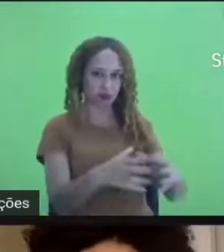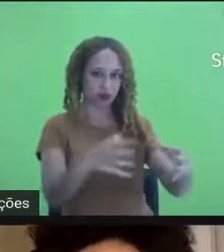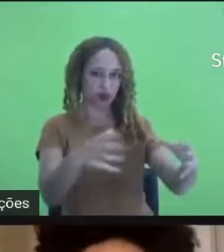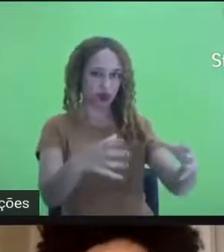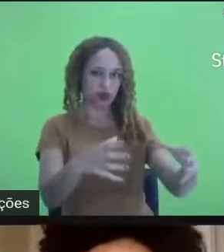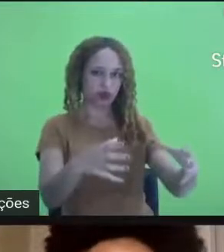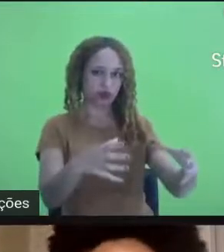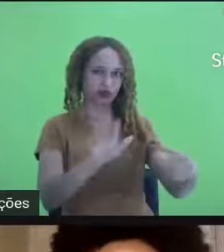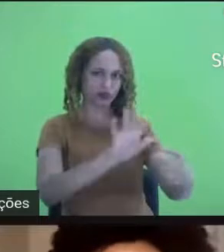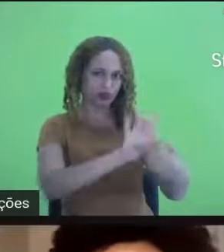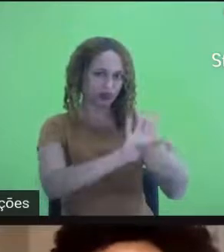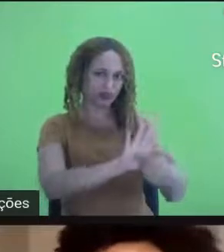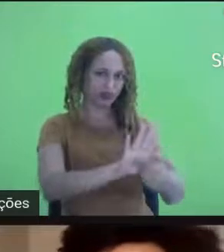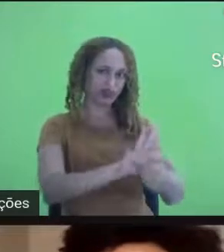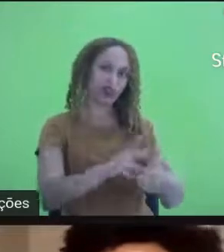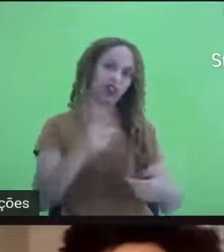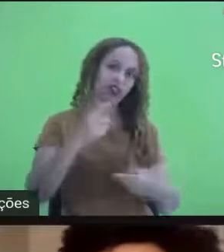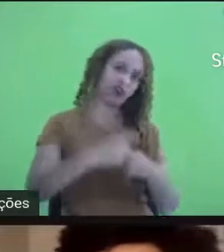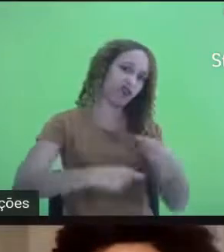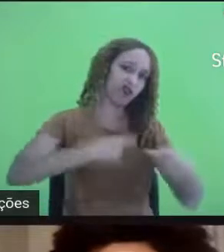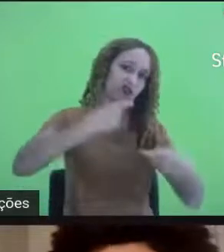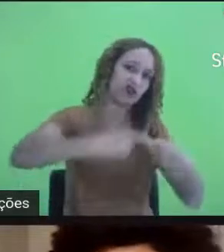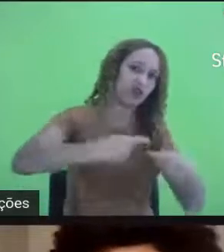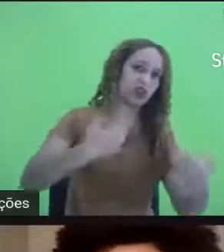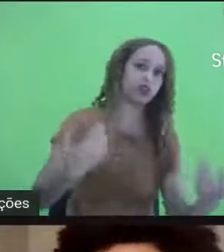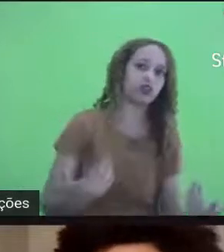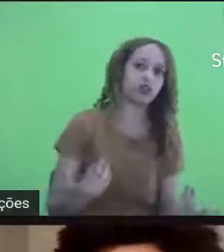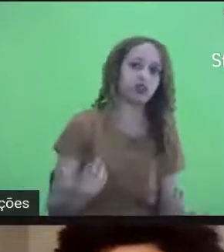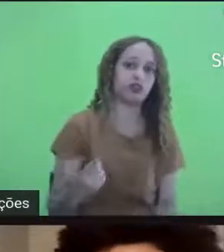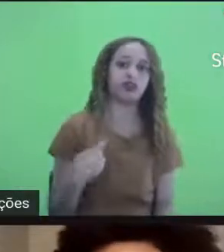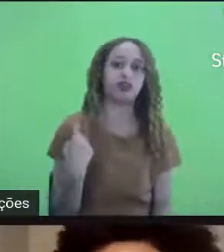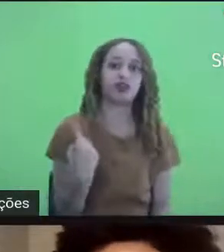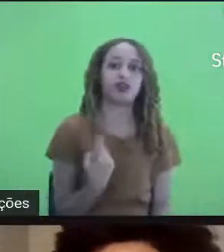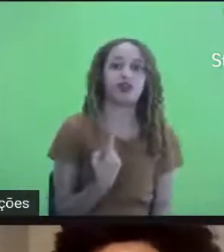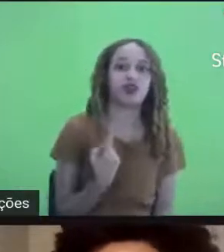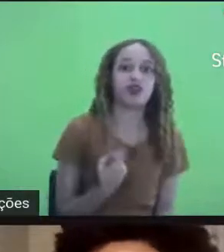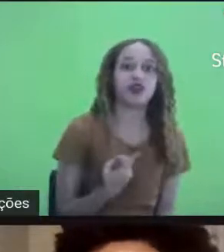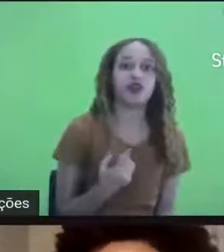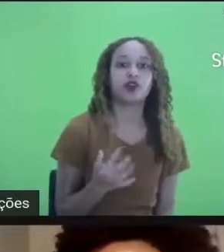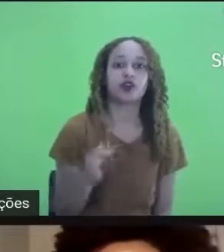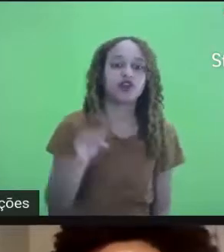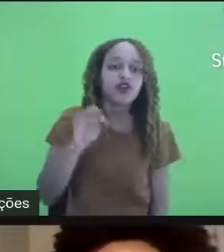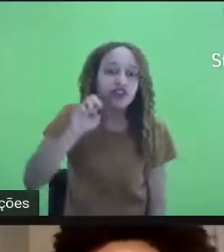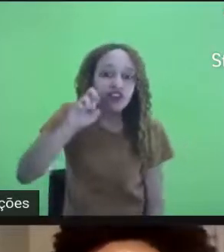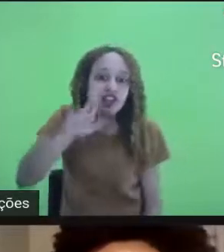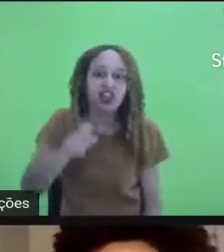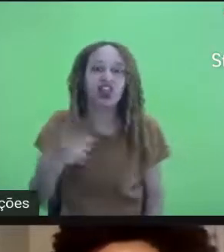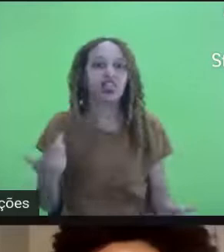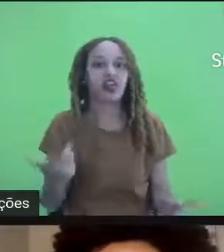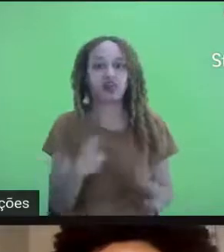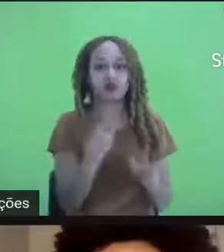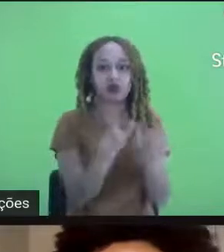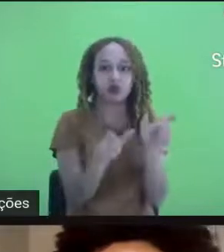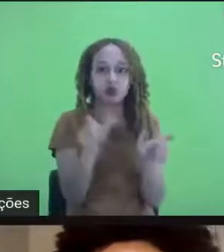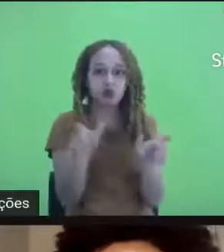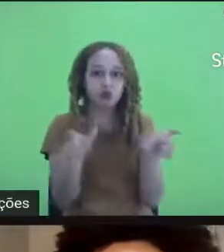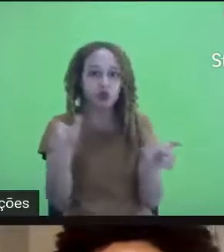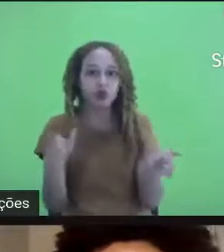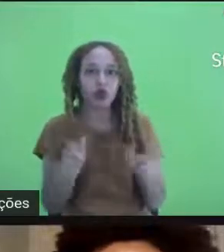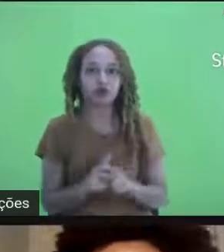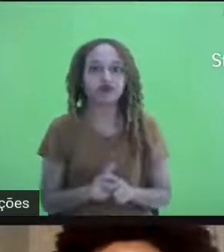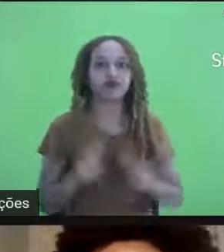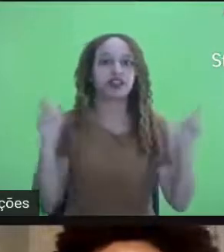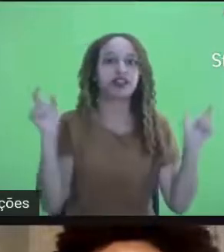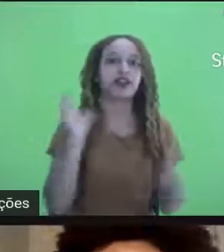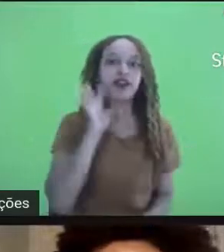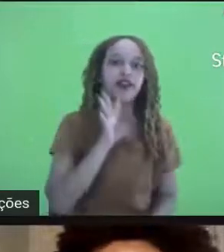né? Nós não somos Le Corbusier, nós não somos Frank Gehry, nós não somos, né? O MASP é muito legal,